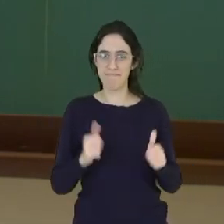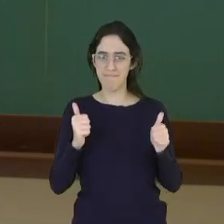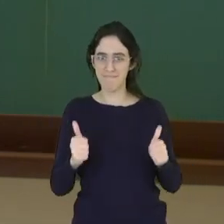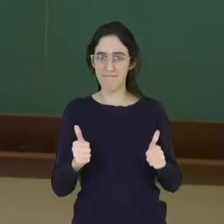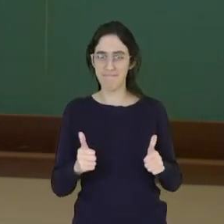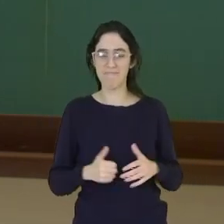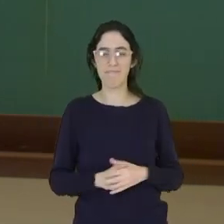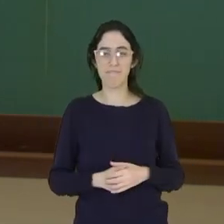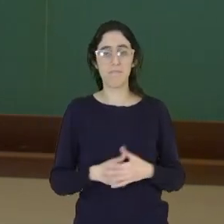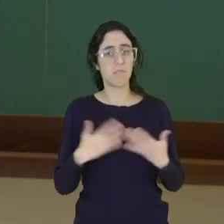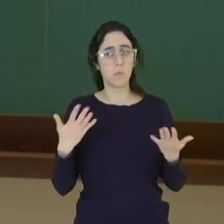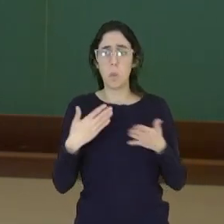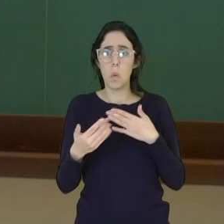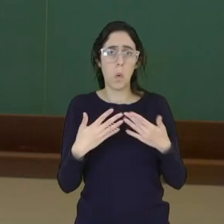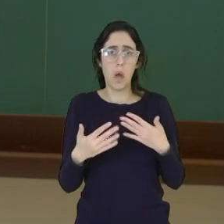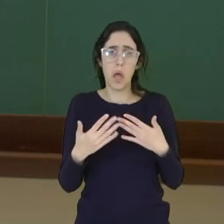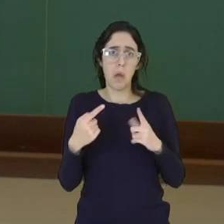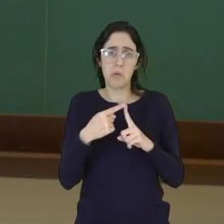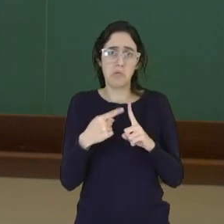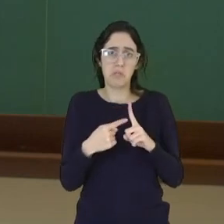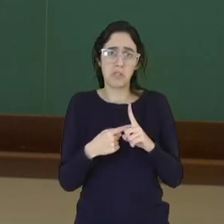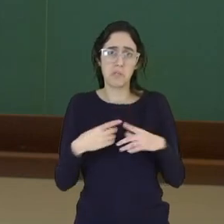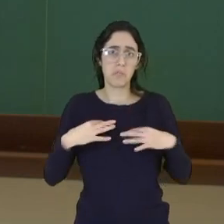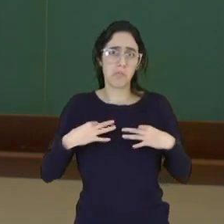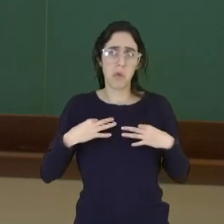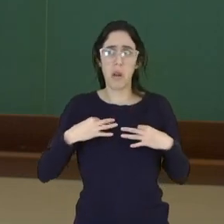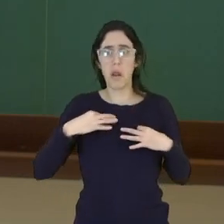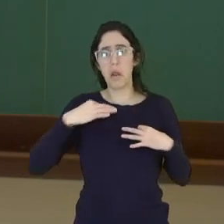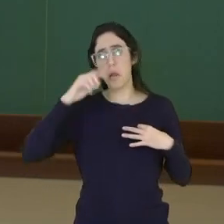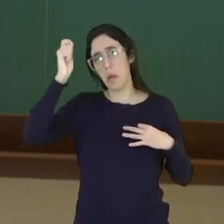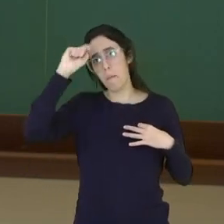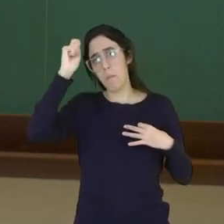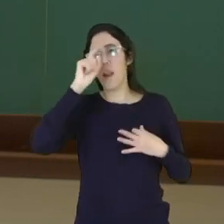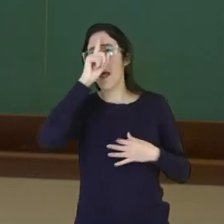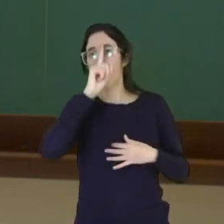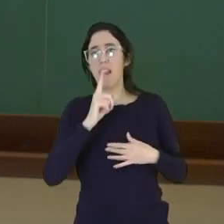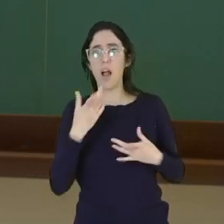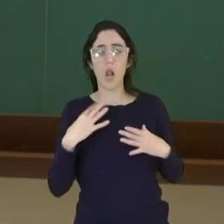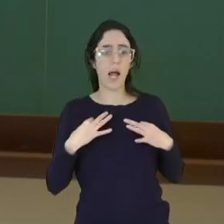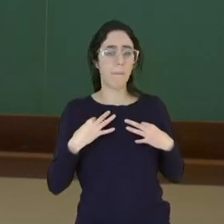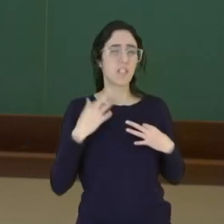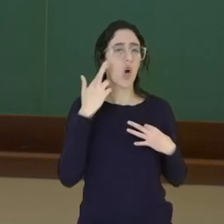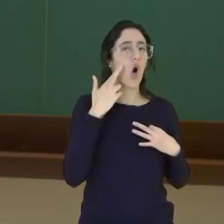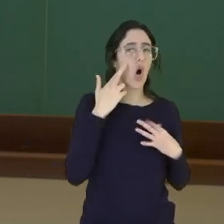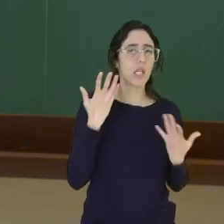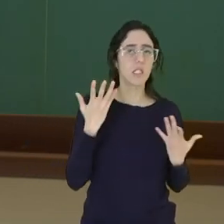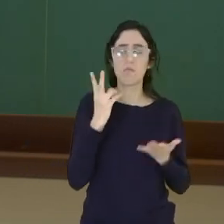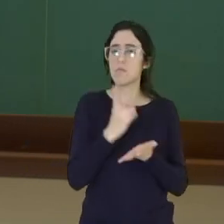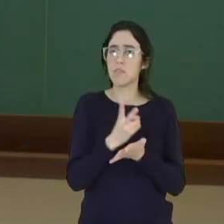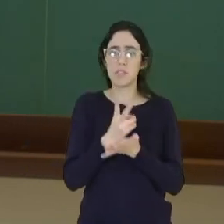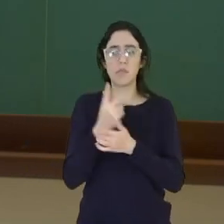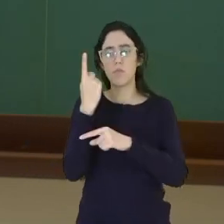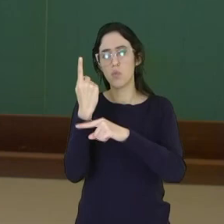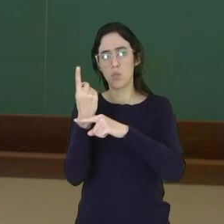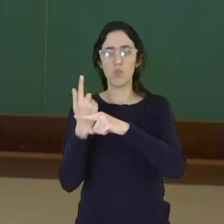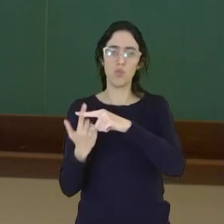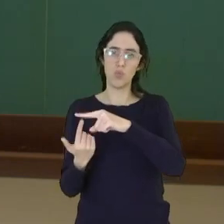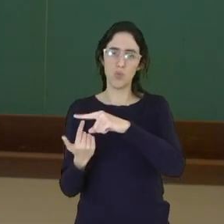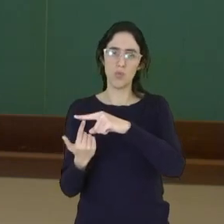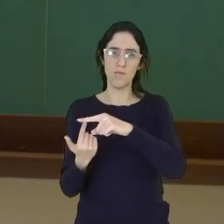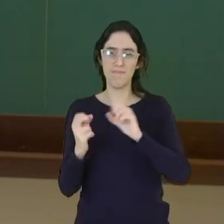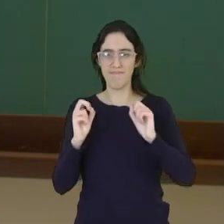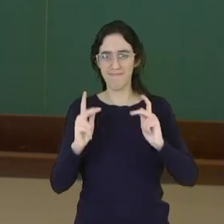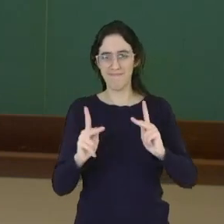Tranquilo? E assim para qualquer roupa, né? Um boné amarelo, uma camisa rosa, a chance vai ser 1/12.